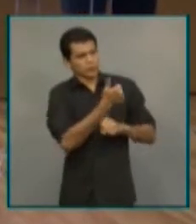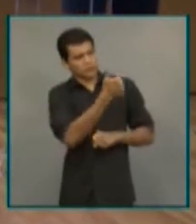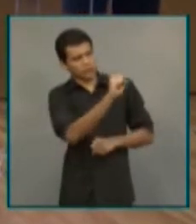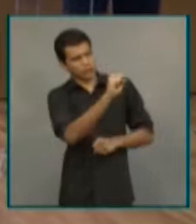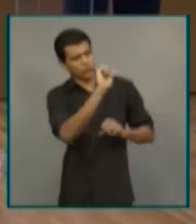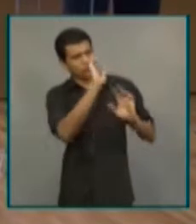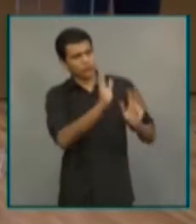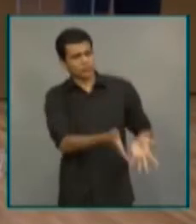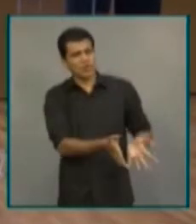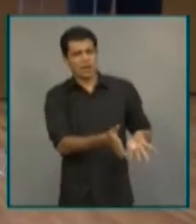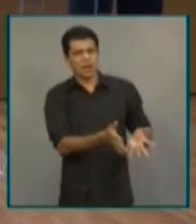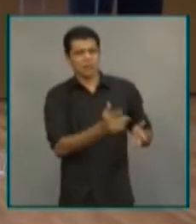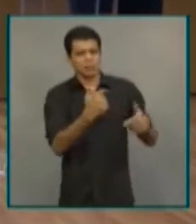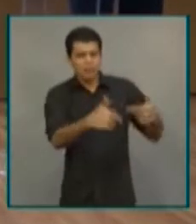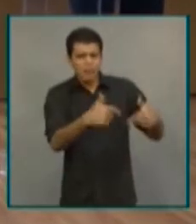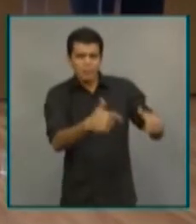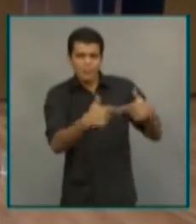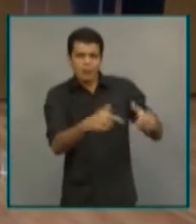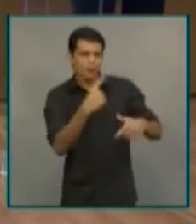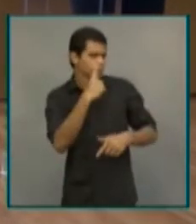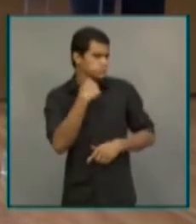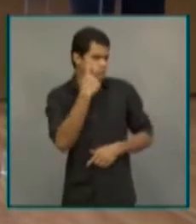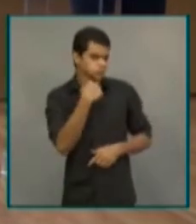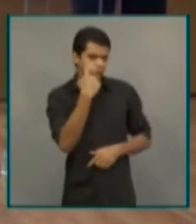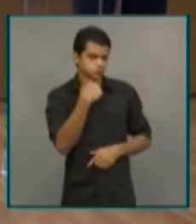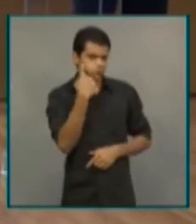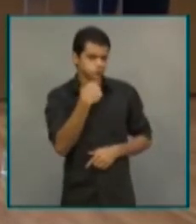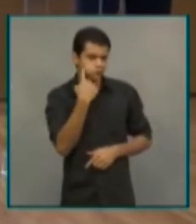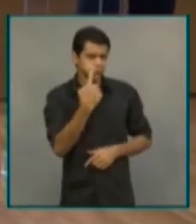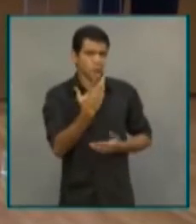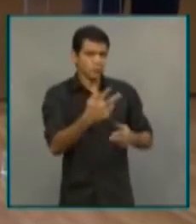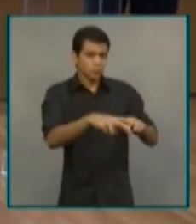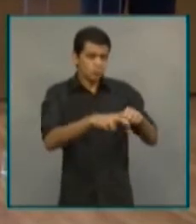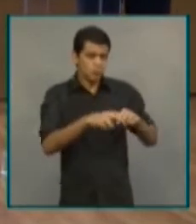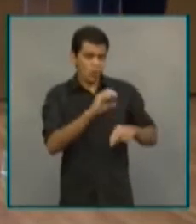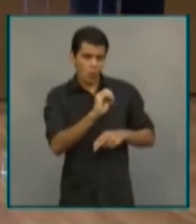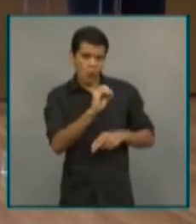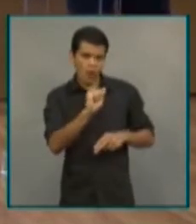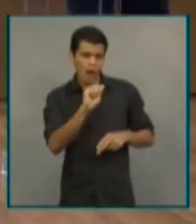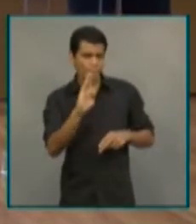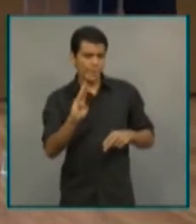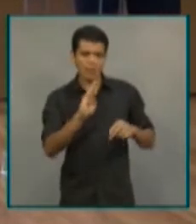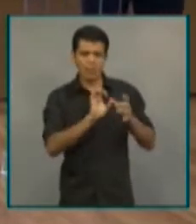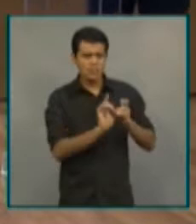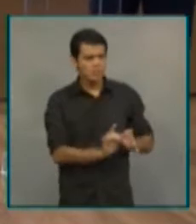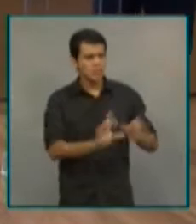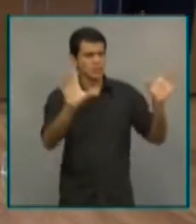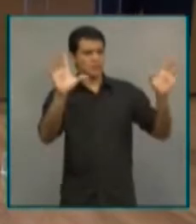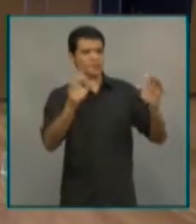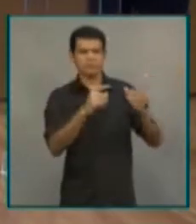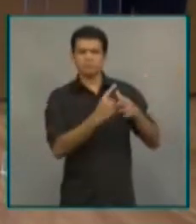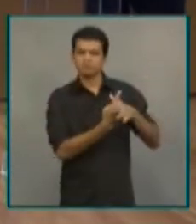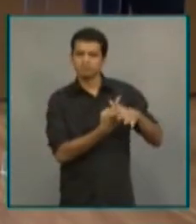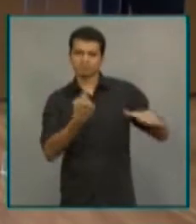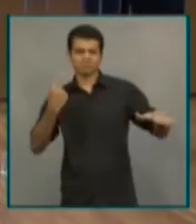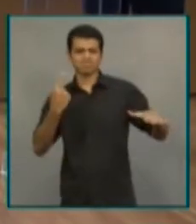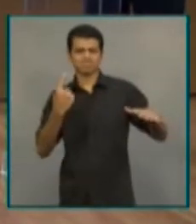advocacia e quero uma OAB independente. Portanto, não estive somente na luta contra o